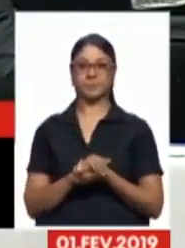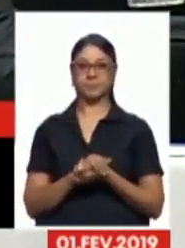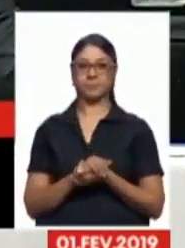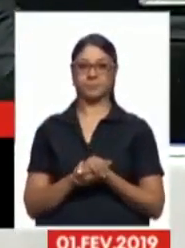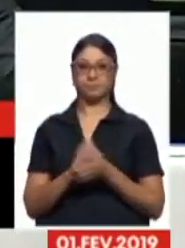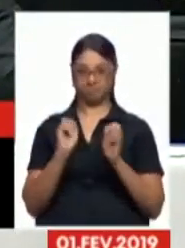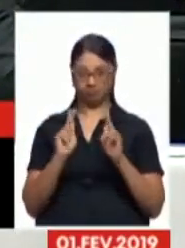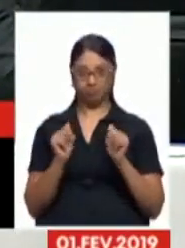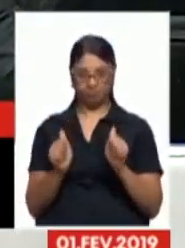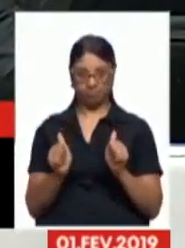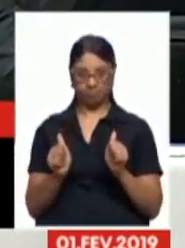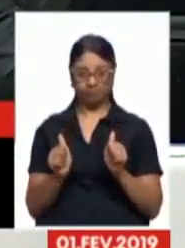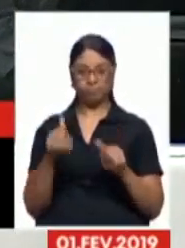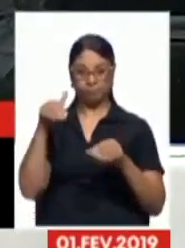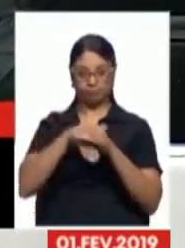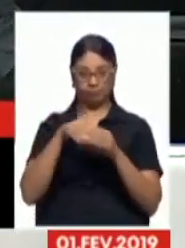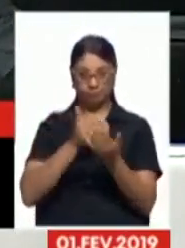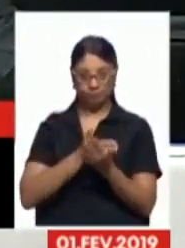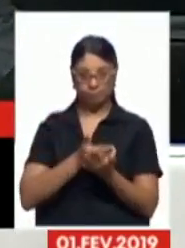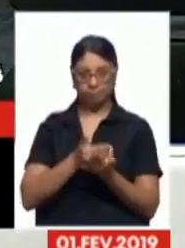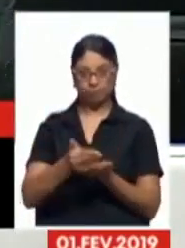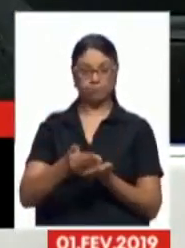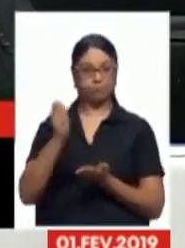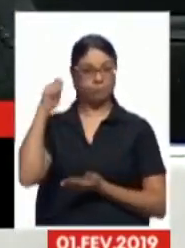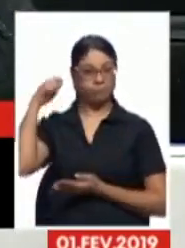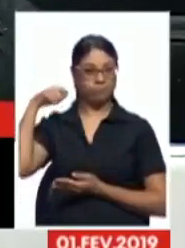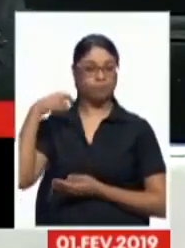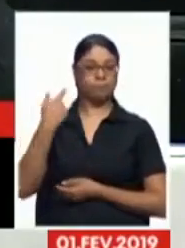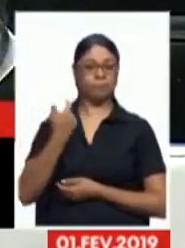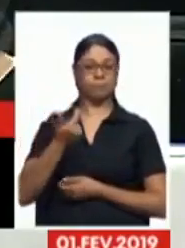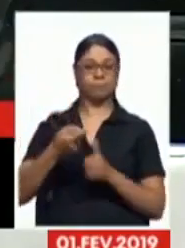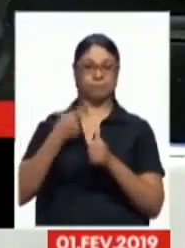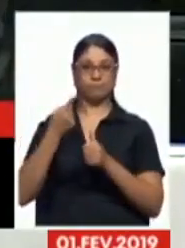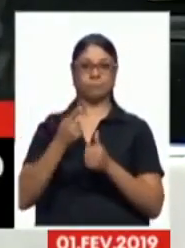Tudo ok? Em votação, primeira chamada.